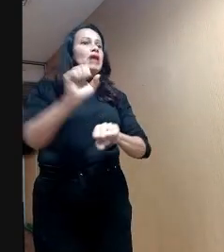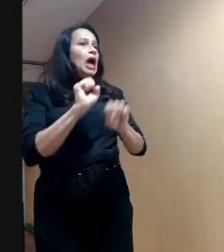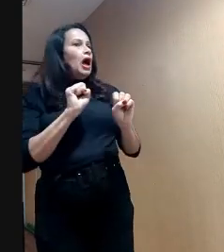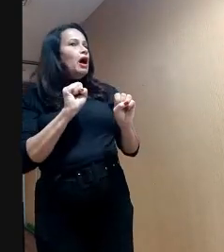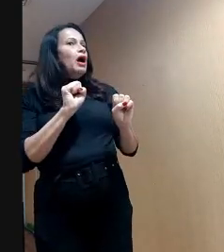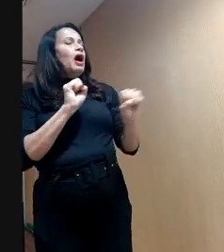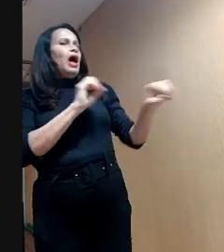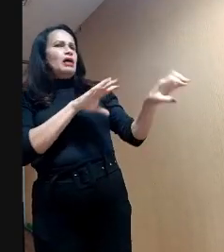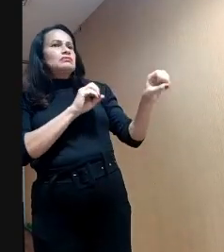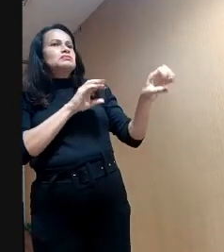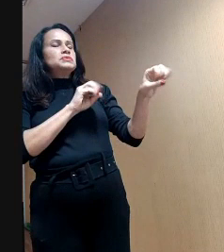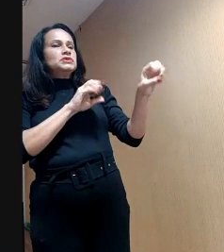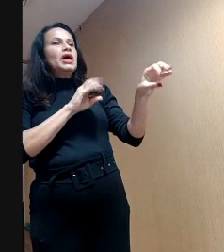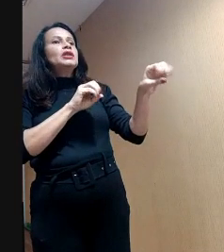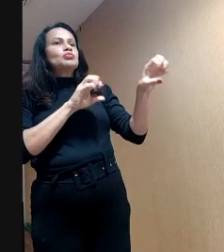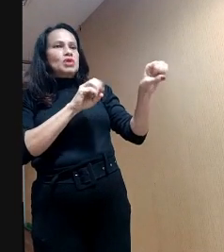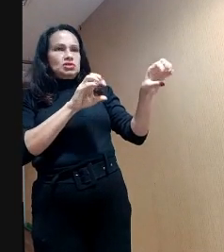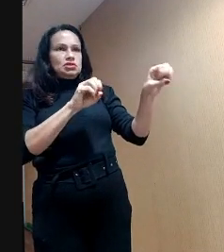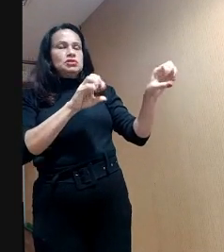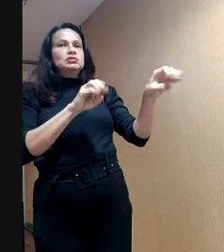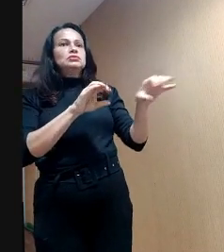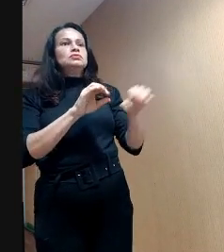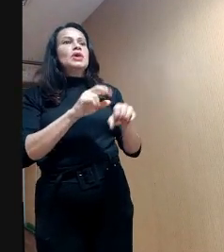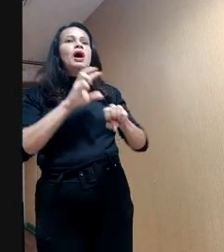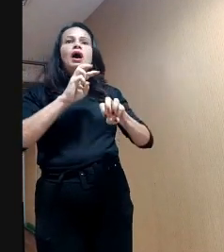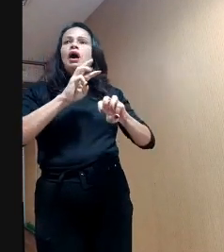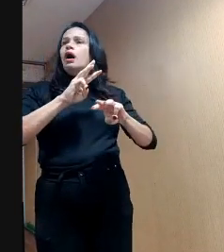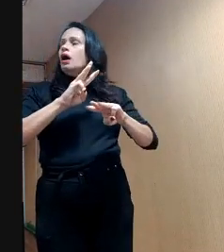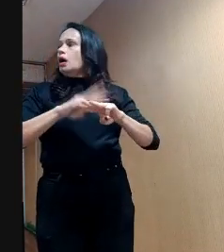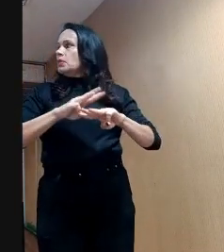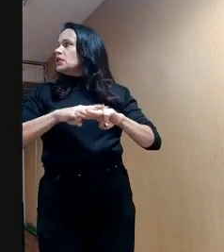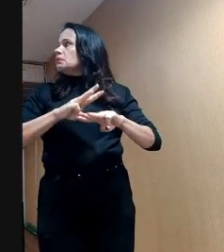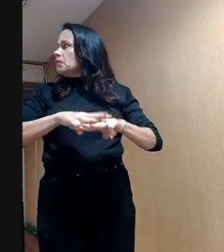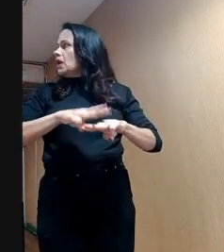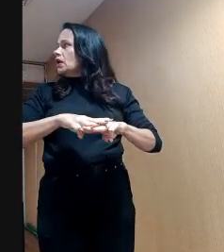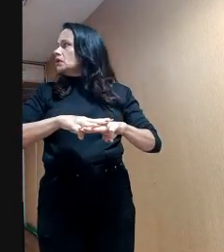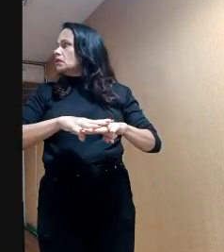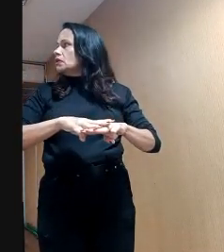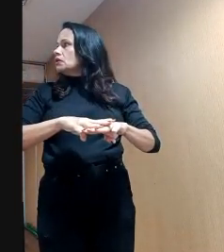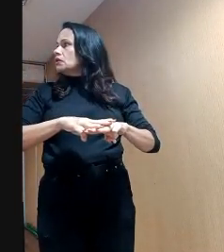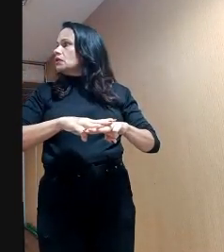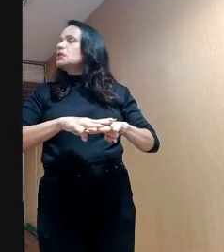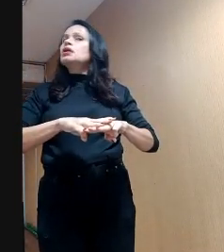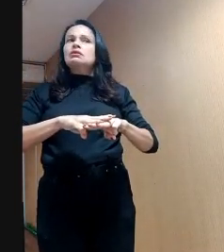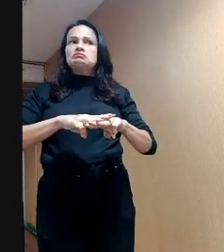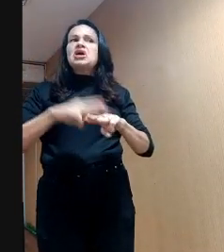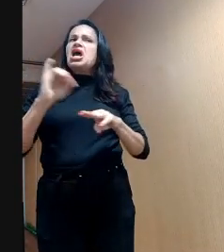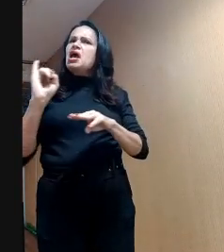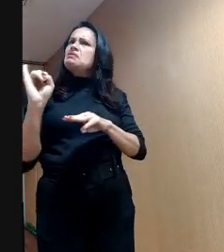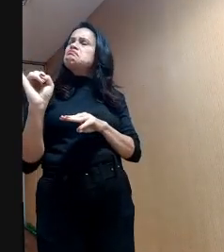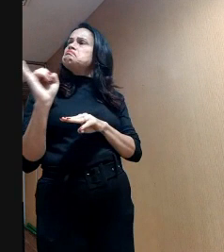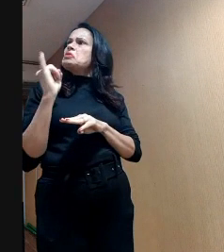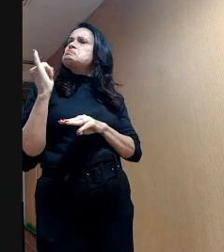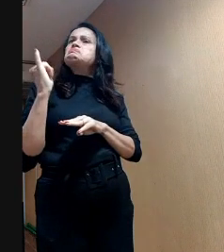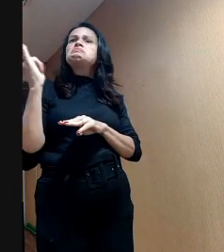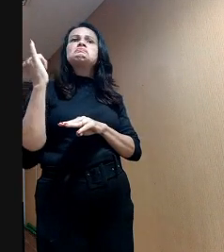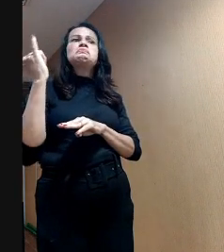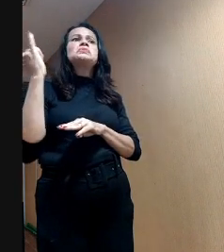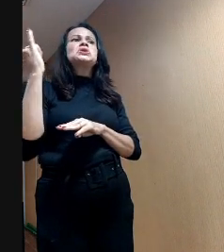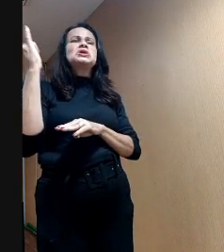nosso país. A matemática, que é uma disciplina tão fundamental, né, tão importante, né, que